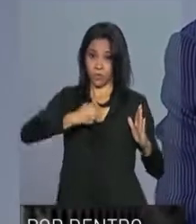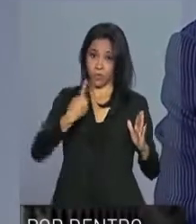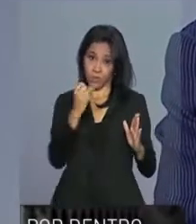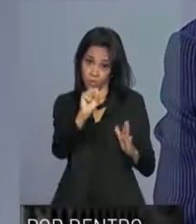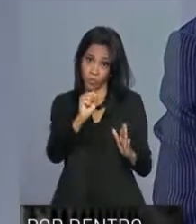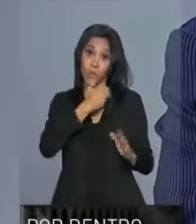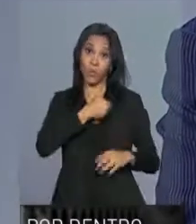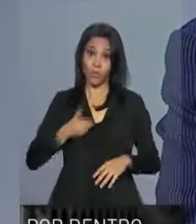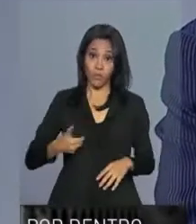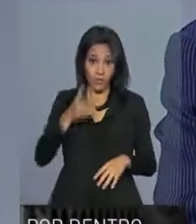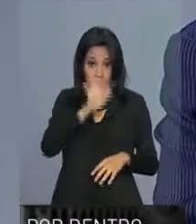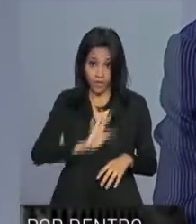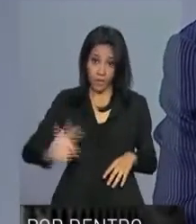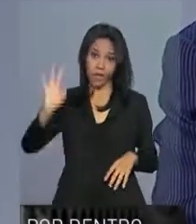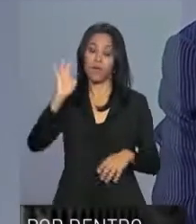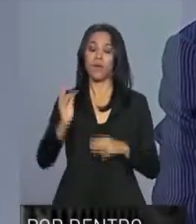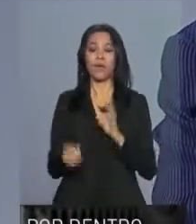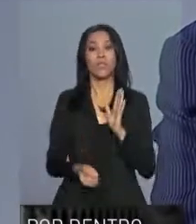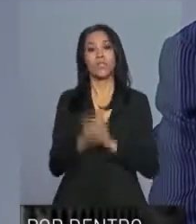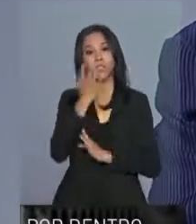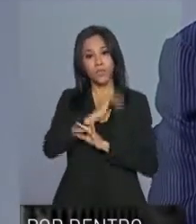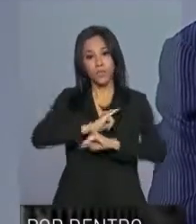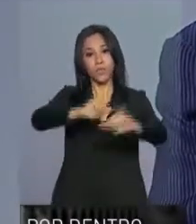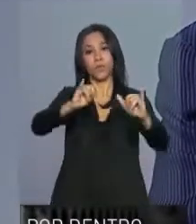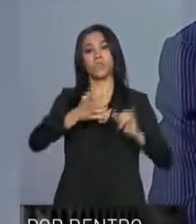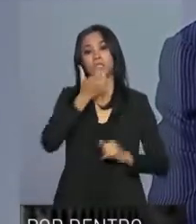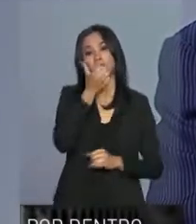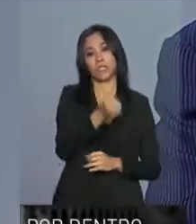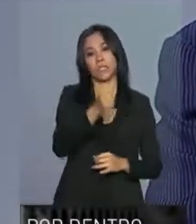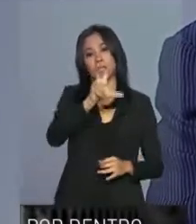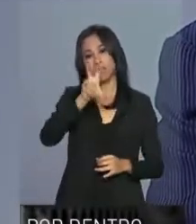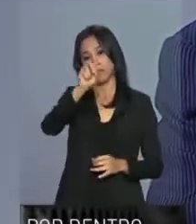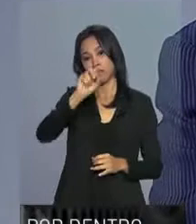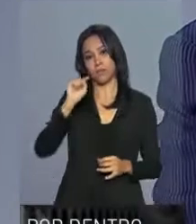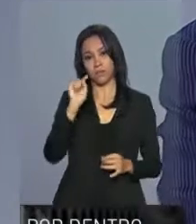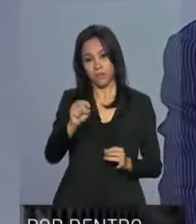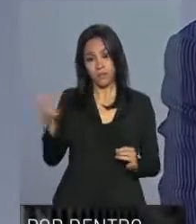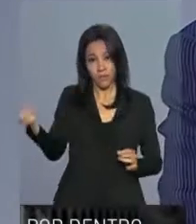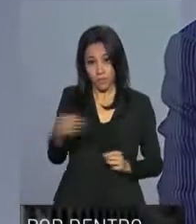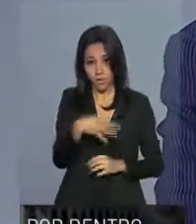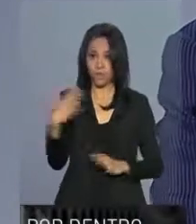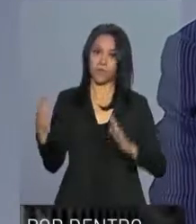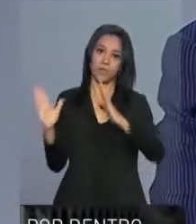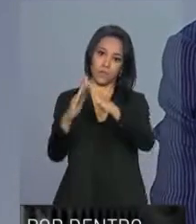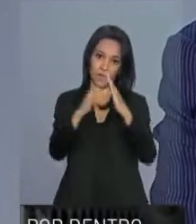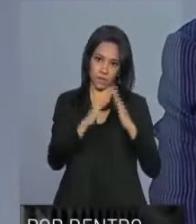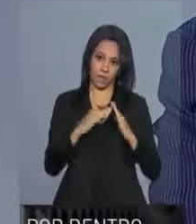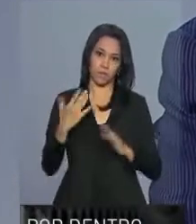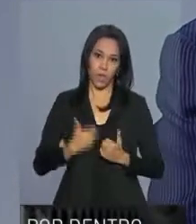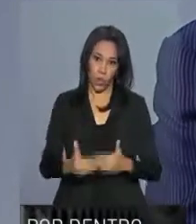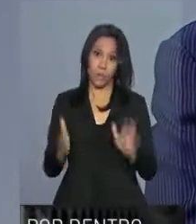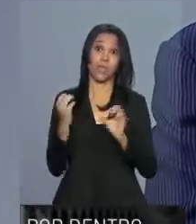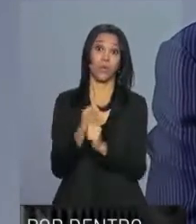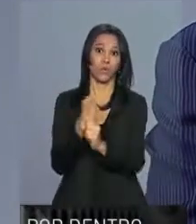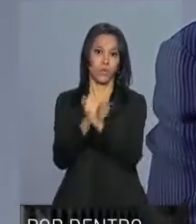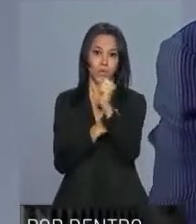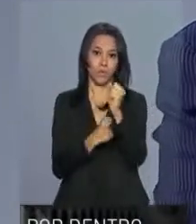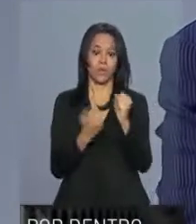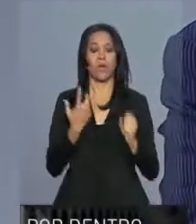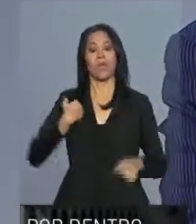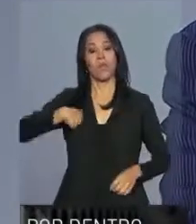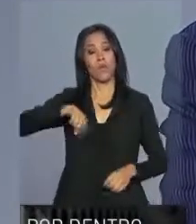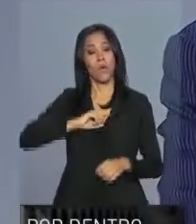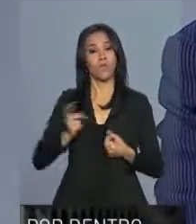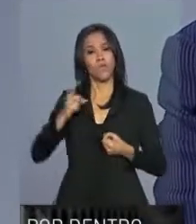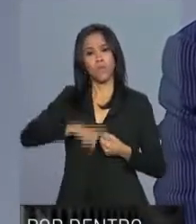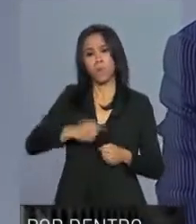lançou 650 mil novas unidades para iniciar a construção nós retomamos de